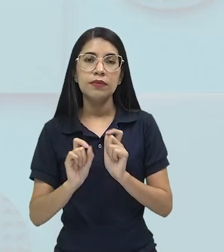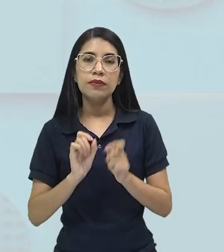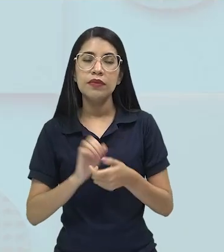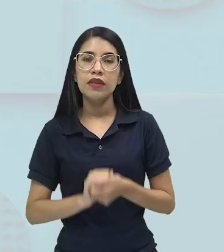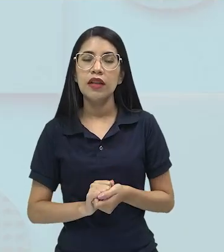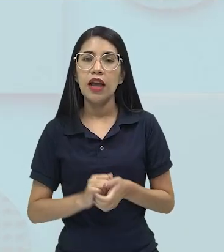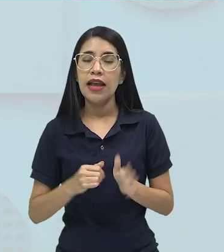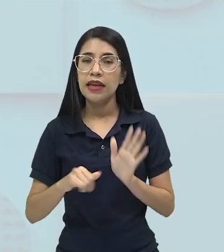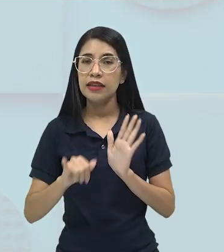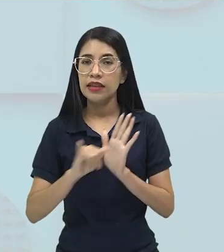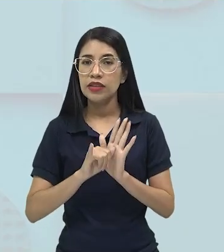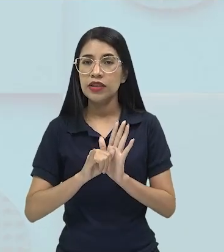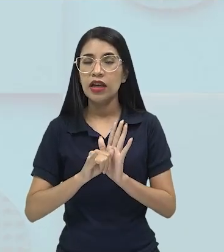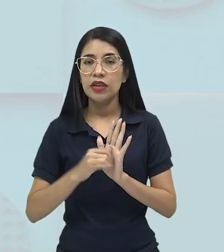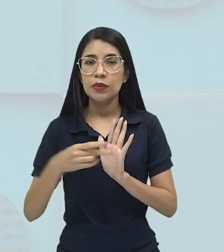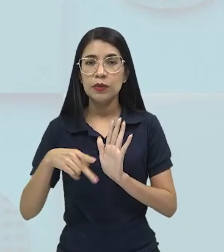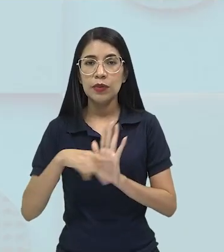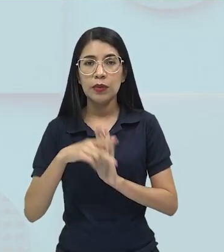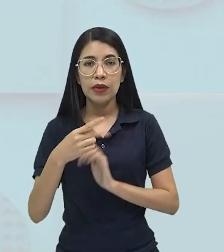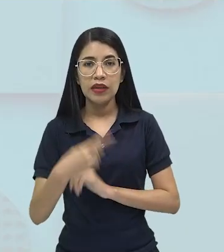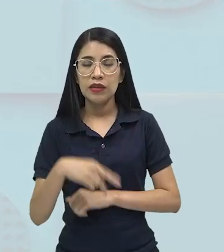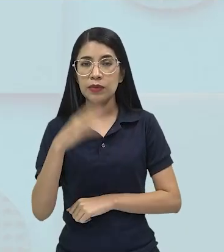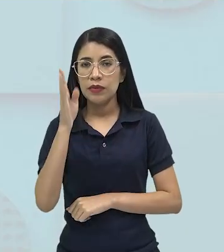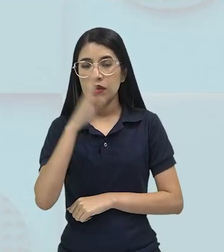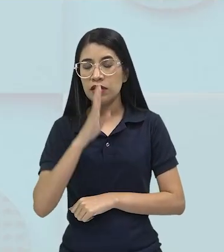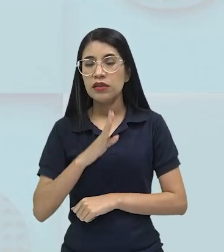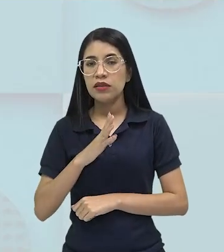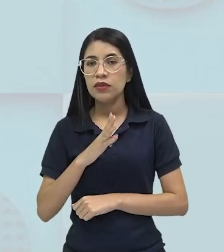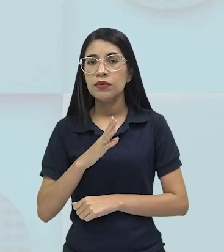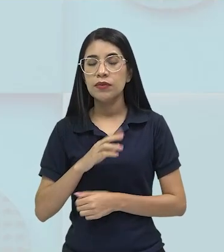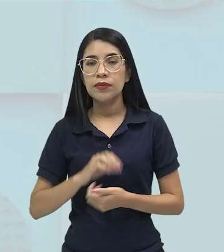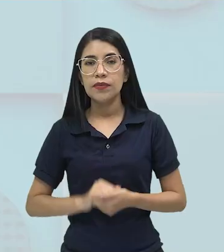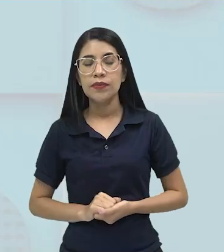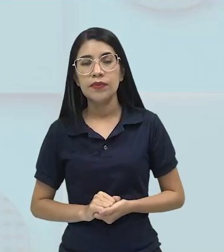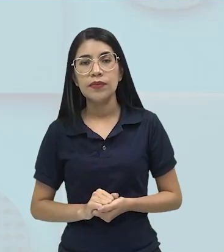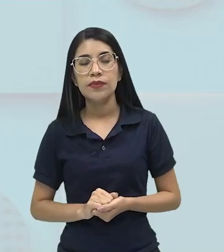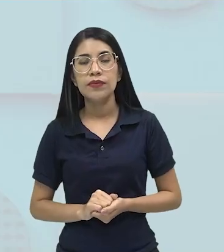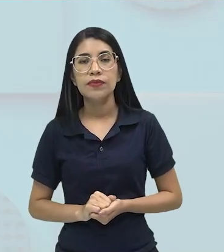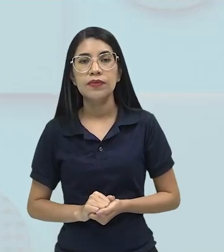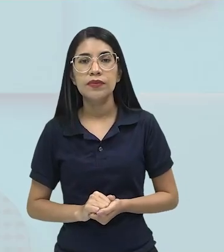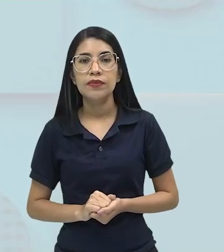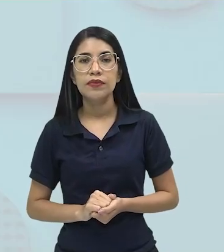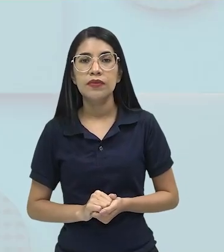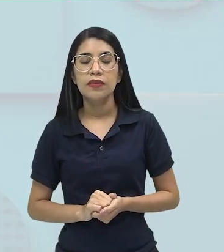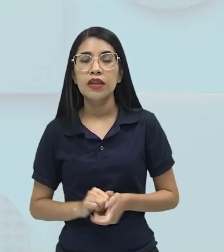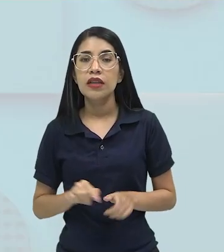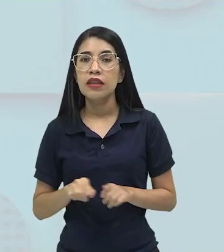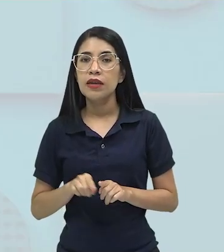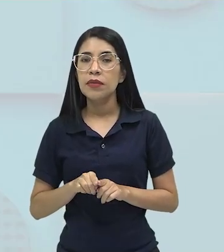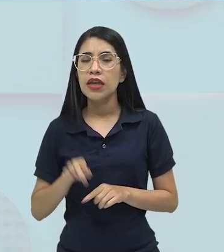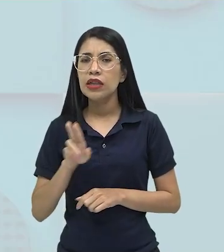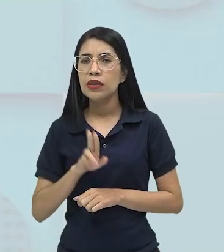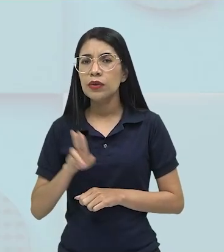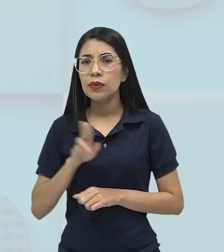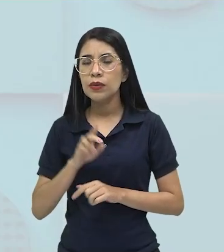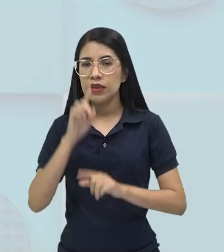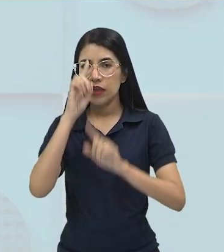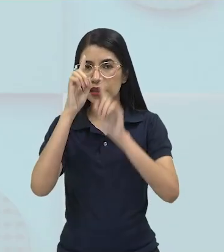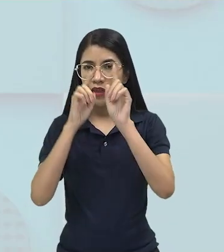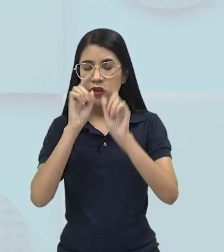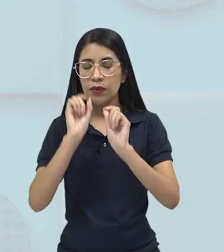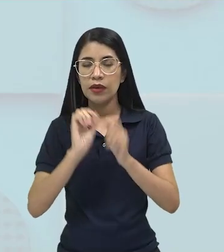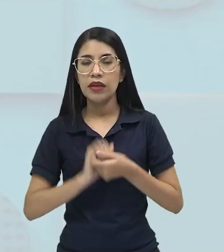da identidade do Brasil, das coisas do Brasil. E aí ele brinca, com essa ideia do erro